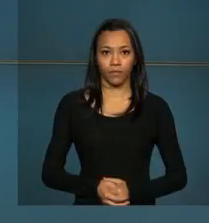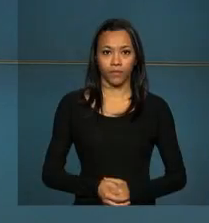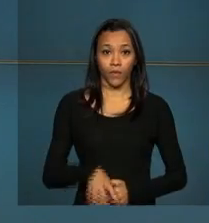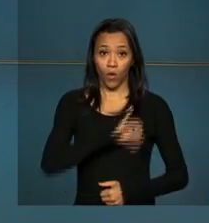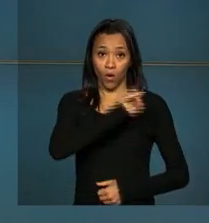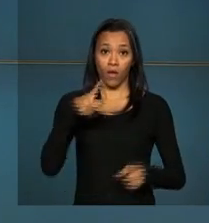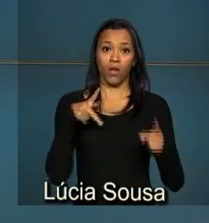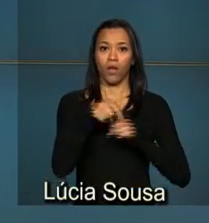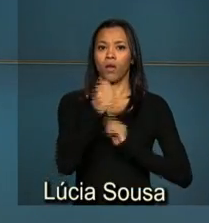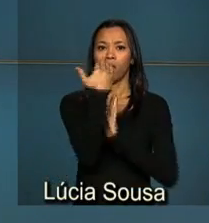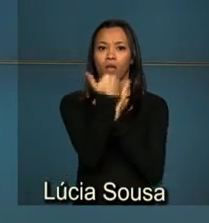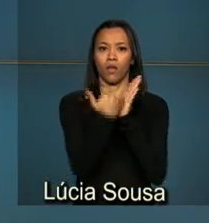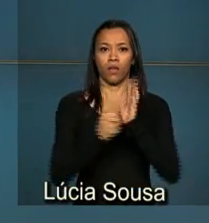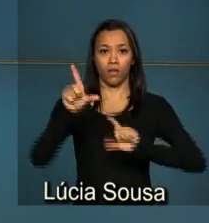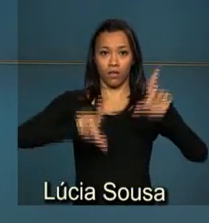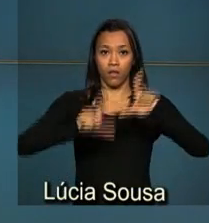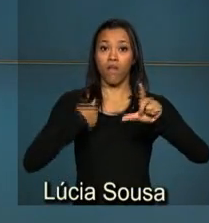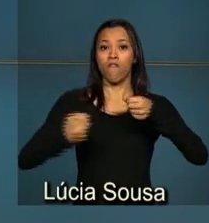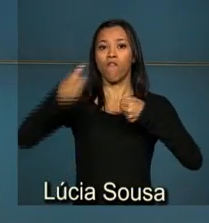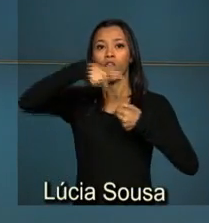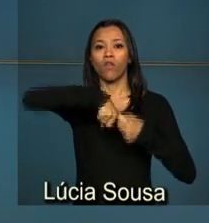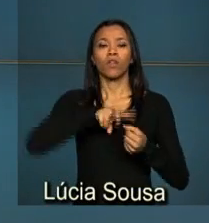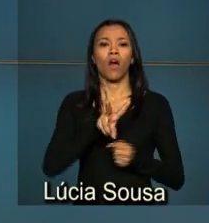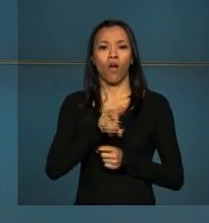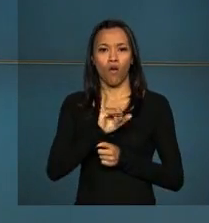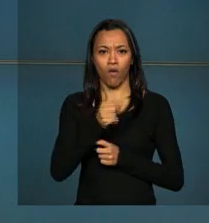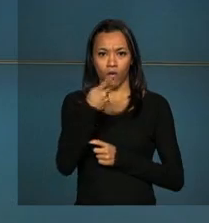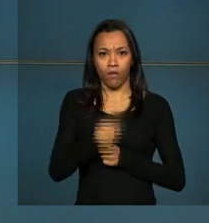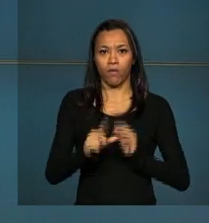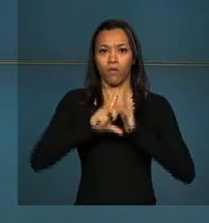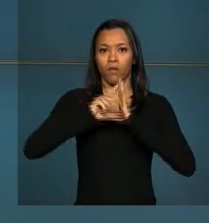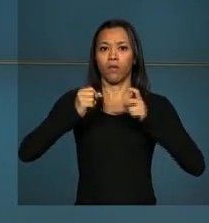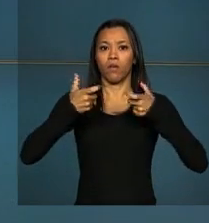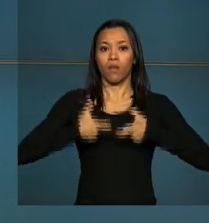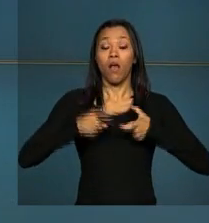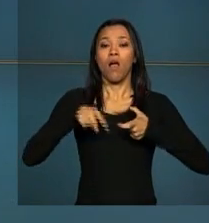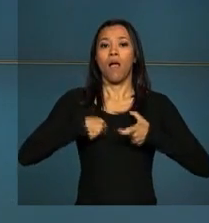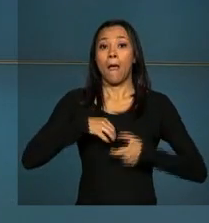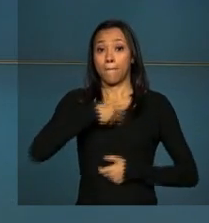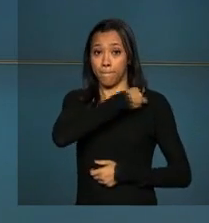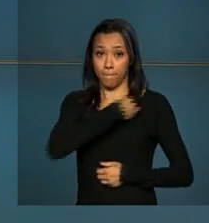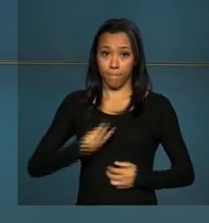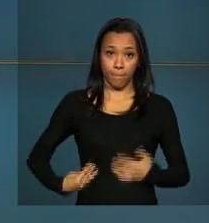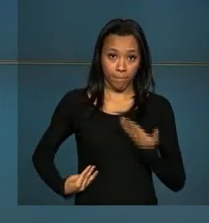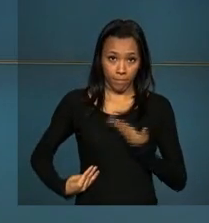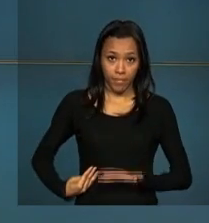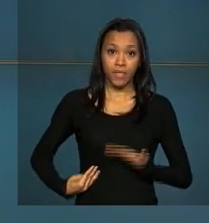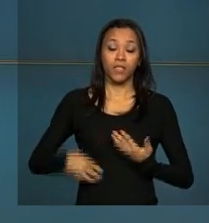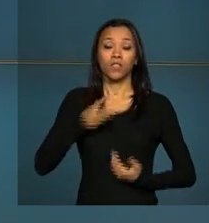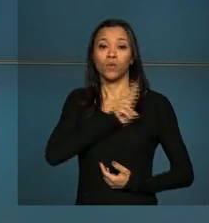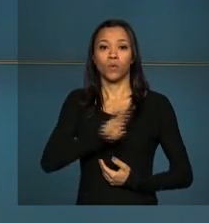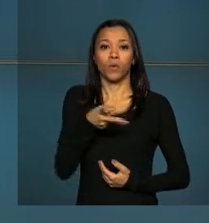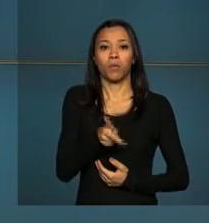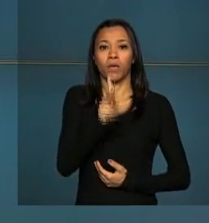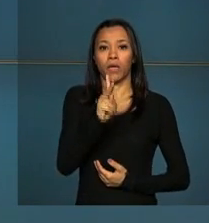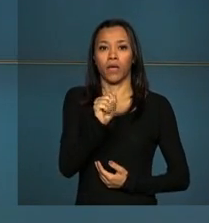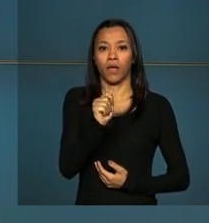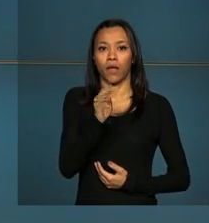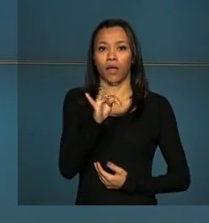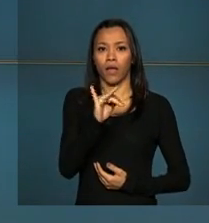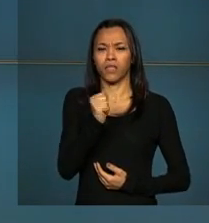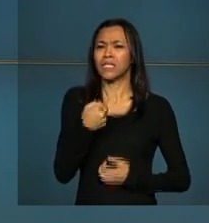Olá, interrompemos a nossa programação para voltar ao vivo ao Palácio do Planalto. A ministra da Agricultura, Pecuária e Abastecimento, Cátia